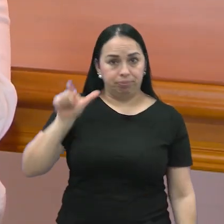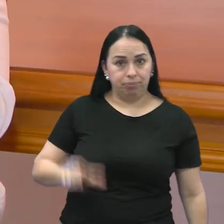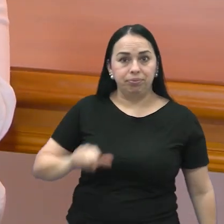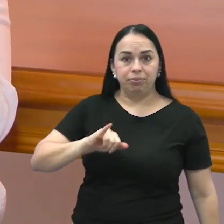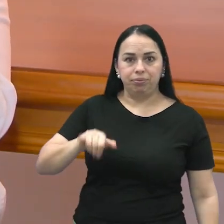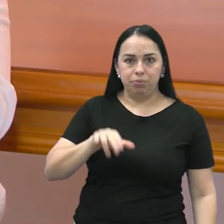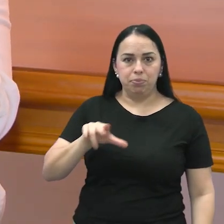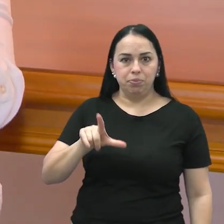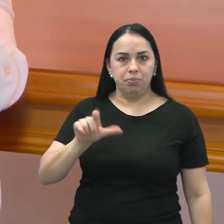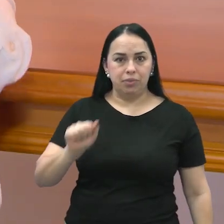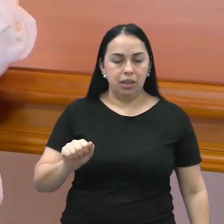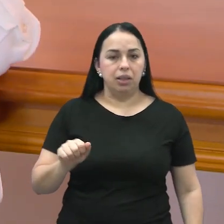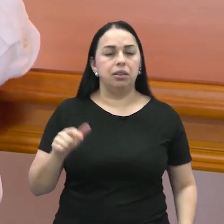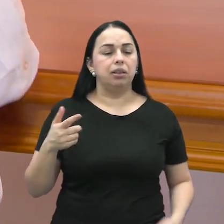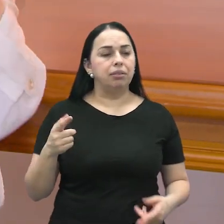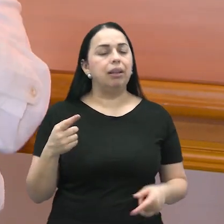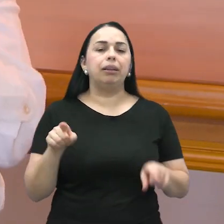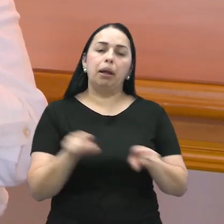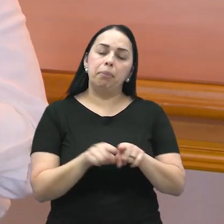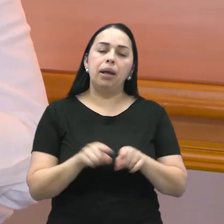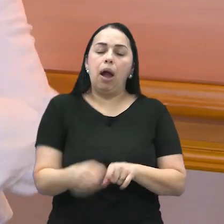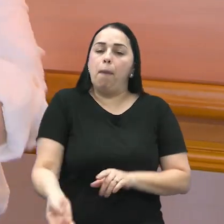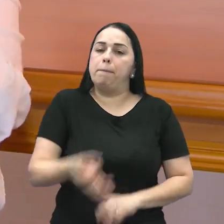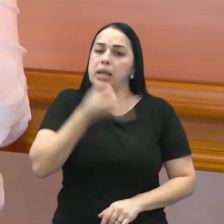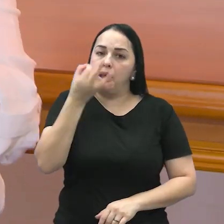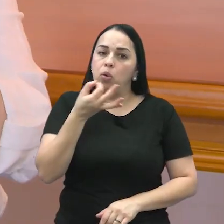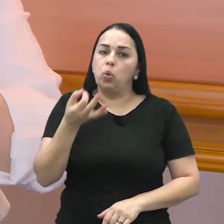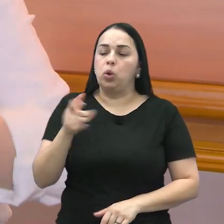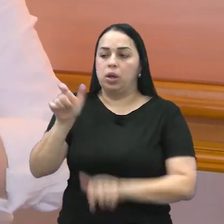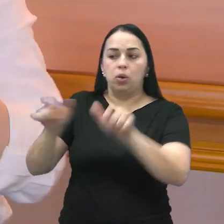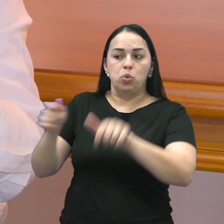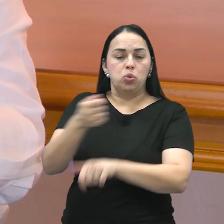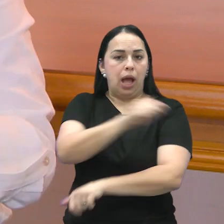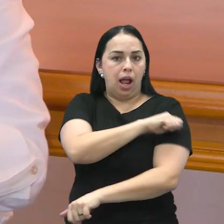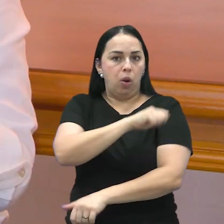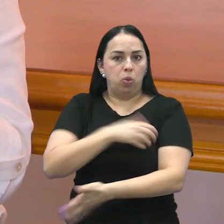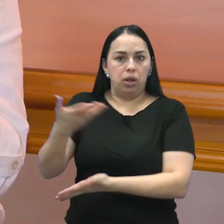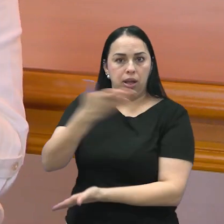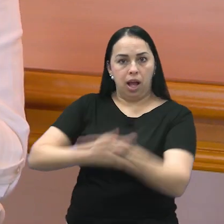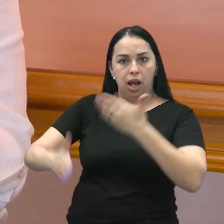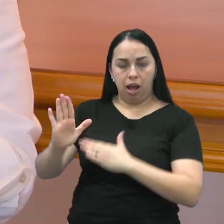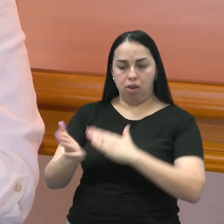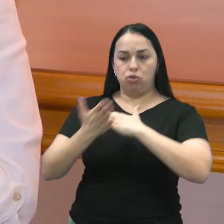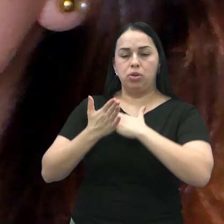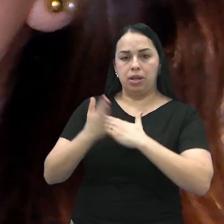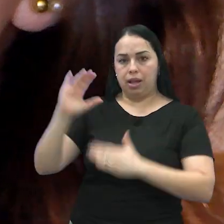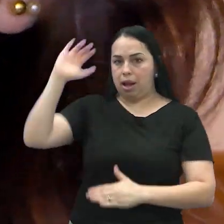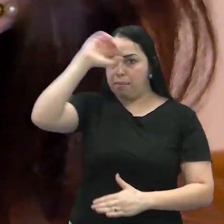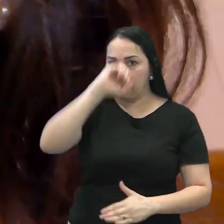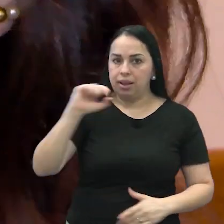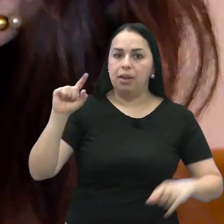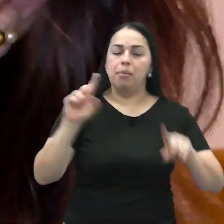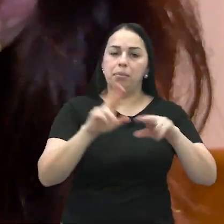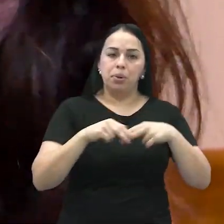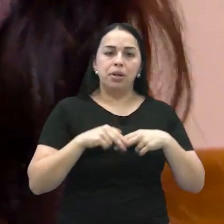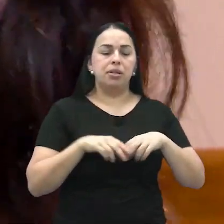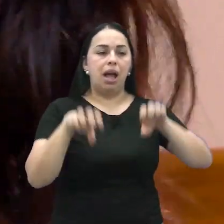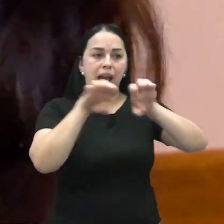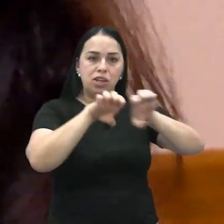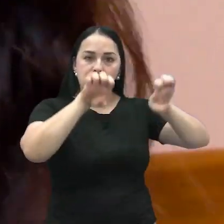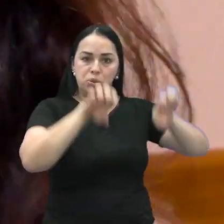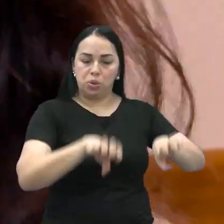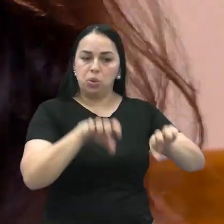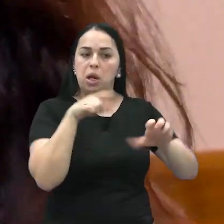A Júlia também considera que a interação com outros estudantes facilita o aprendizado e está satisfeita com